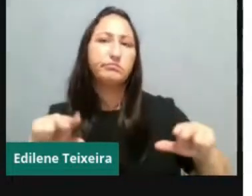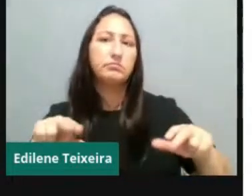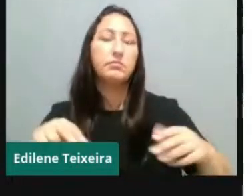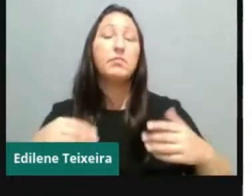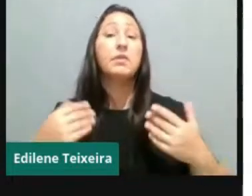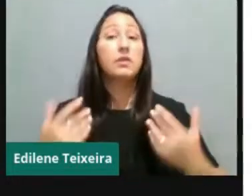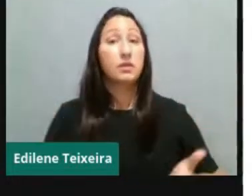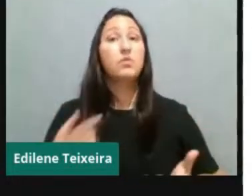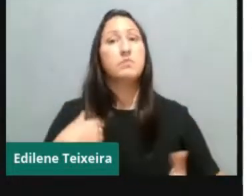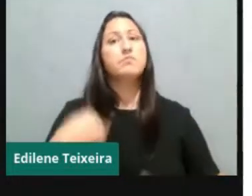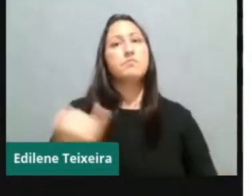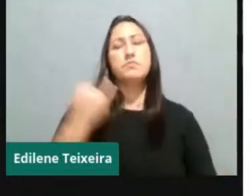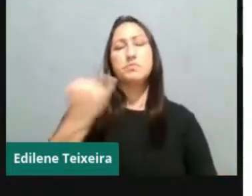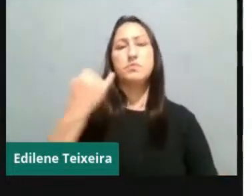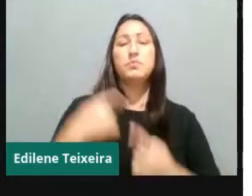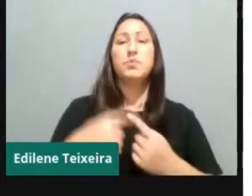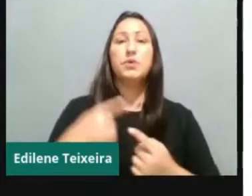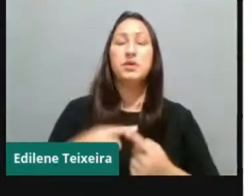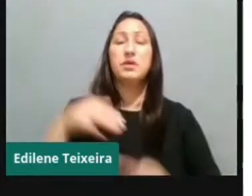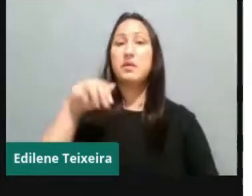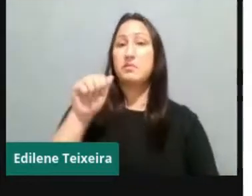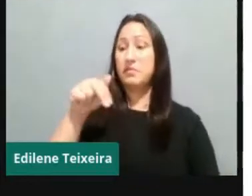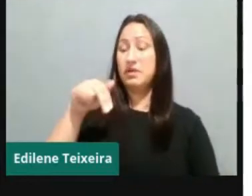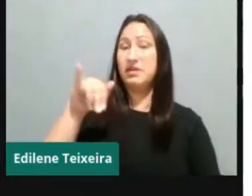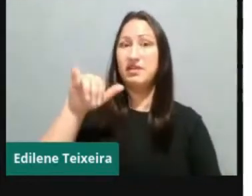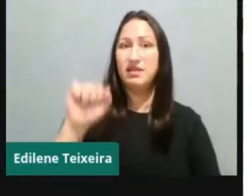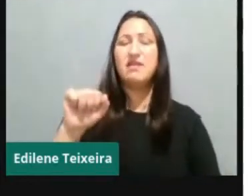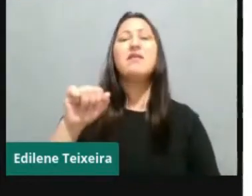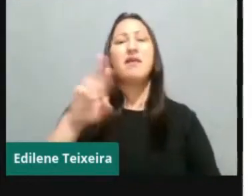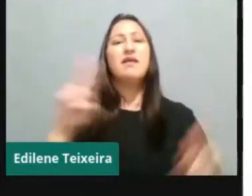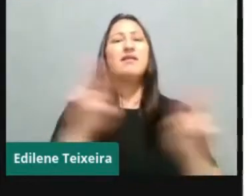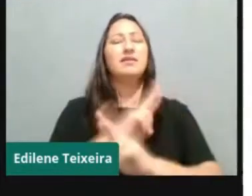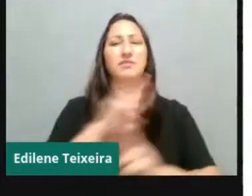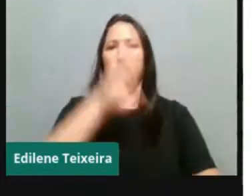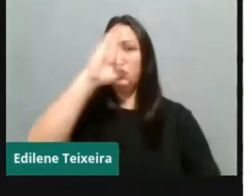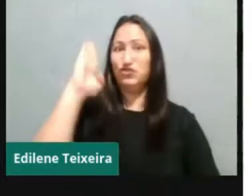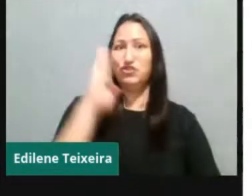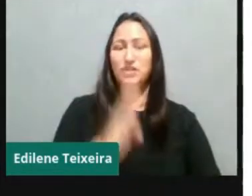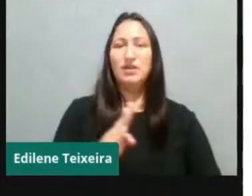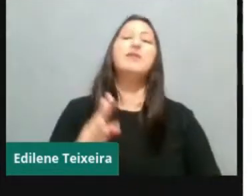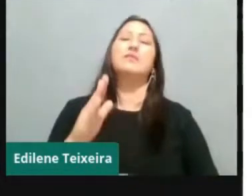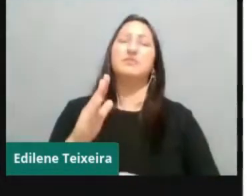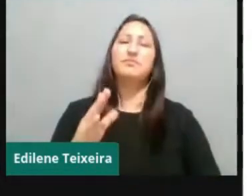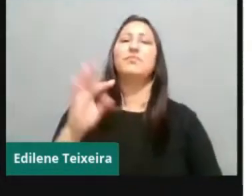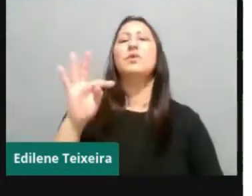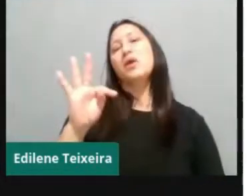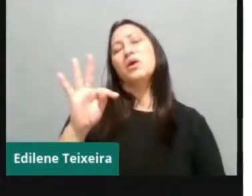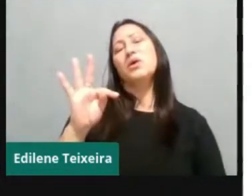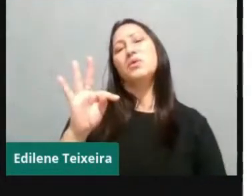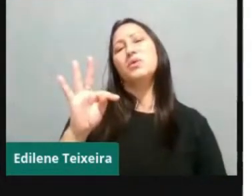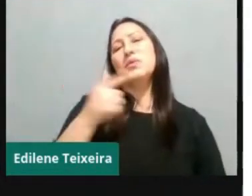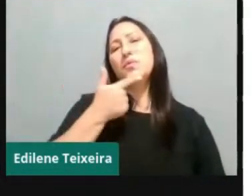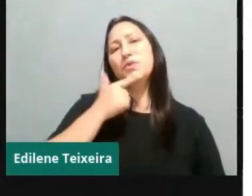porque os sintomas de mania têm muita relação com o transtorno bipolar, né? Então, e vimos também que o córtex